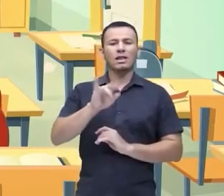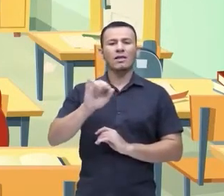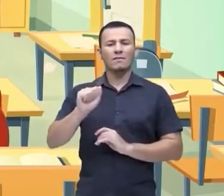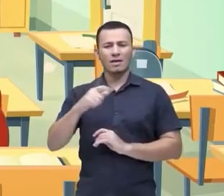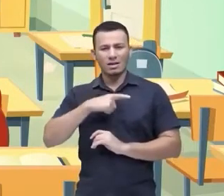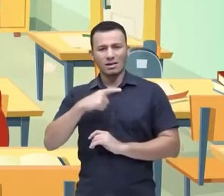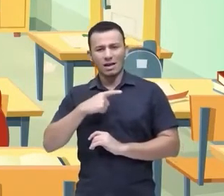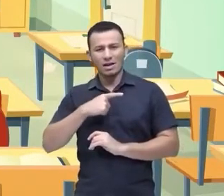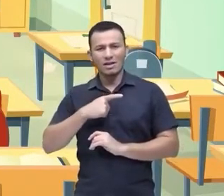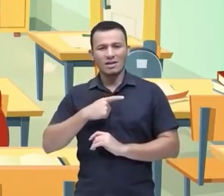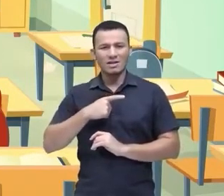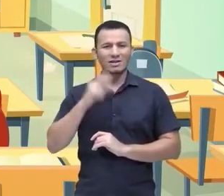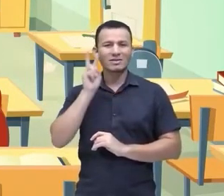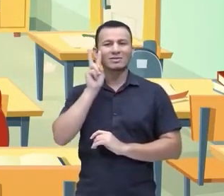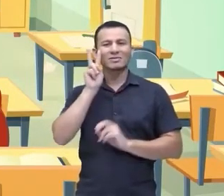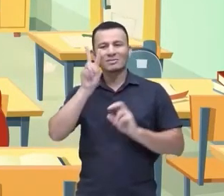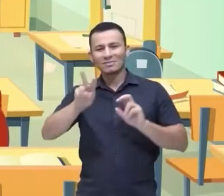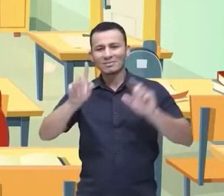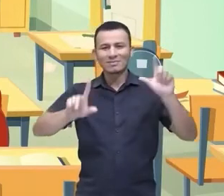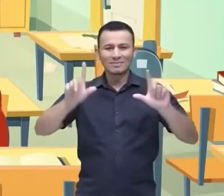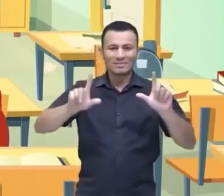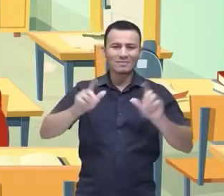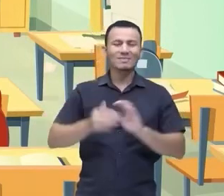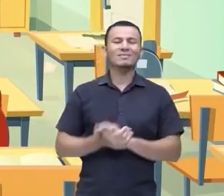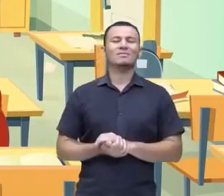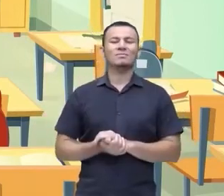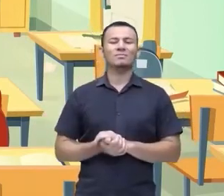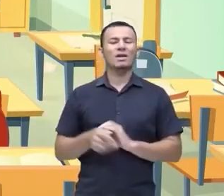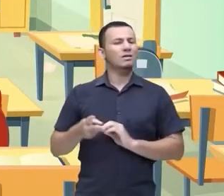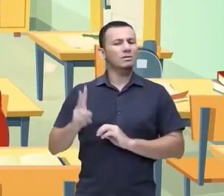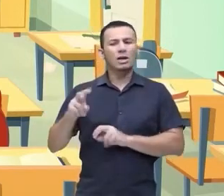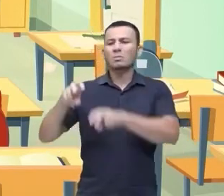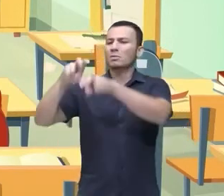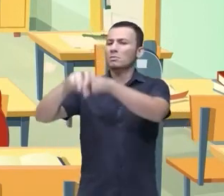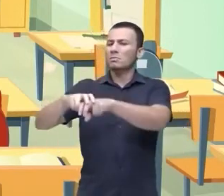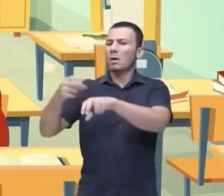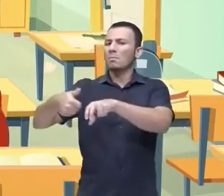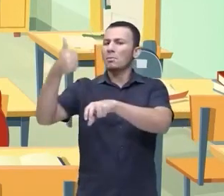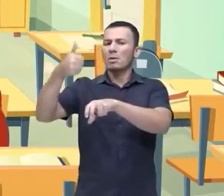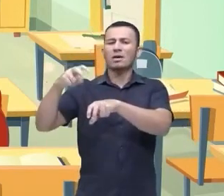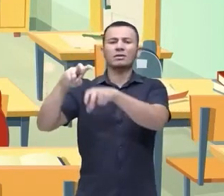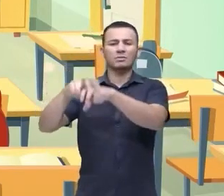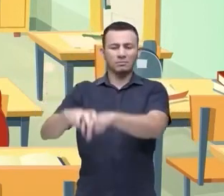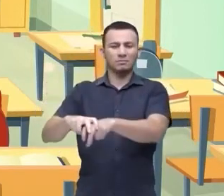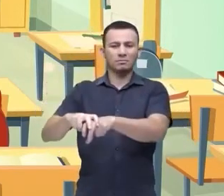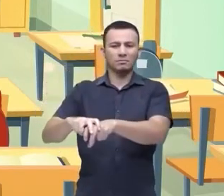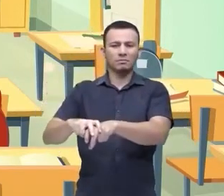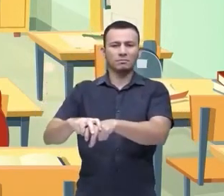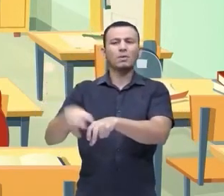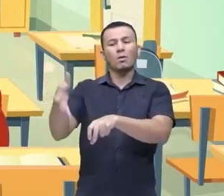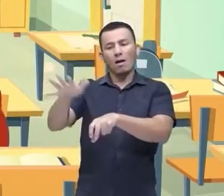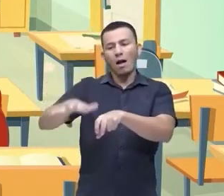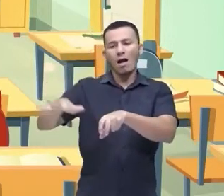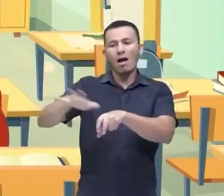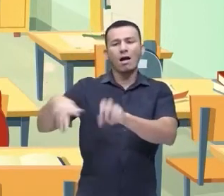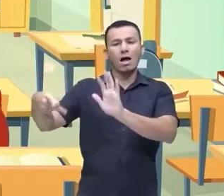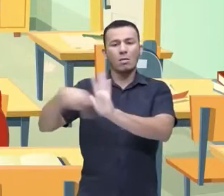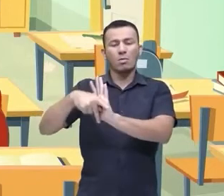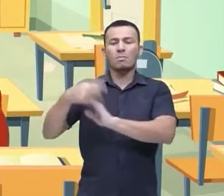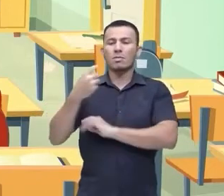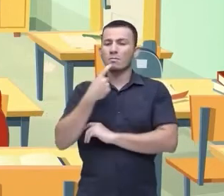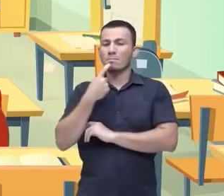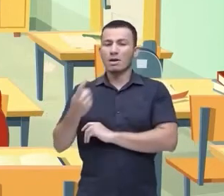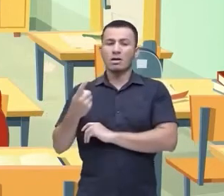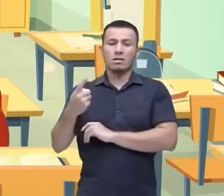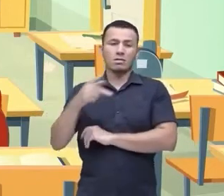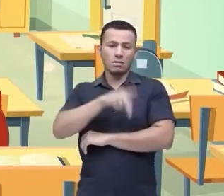aula? Ela sempre senta na primeira cadeirinha. Então, o espaço dela na sala de aula é aqui, ó, pertinho da professora, da mesa da